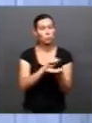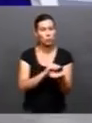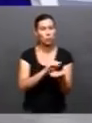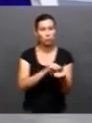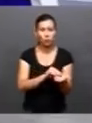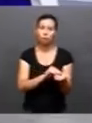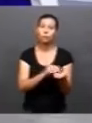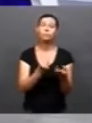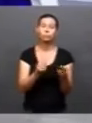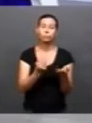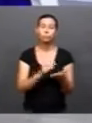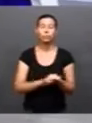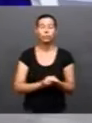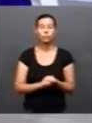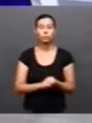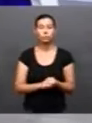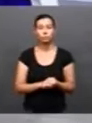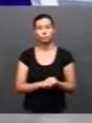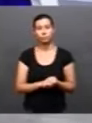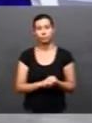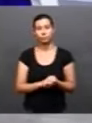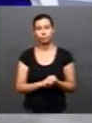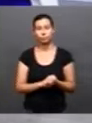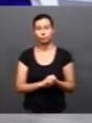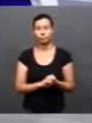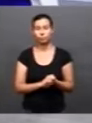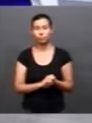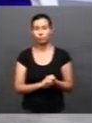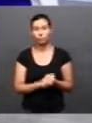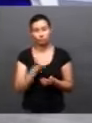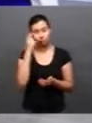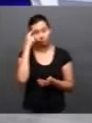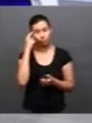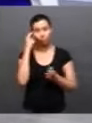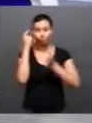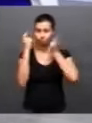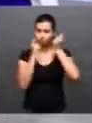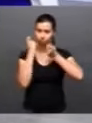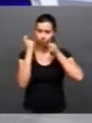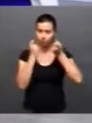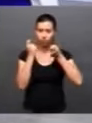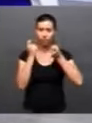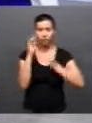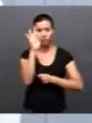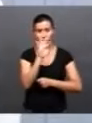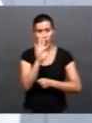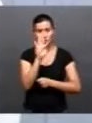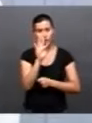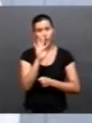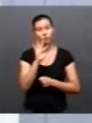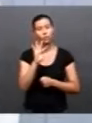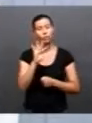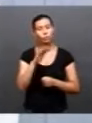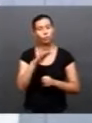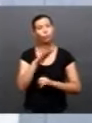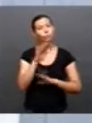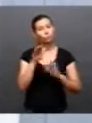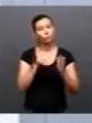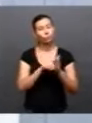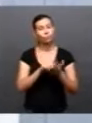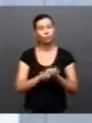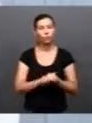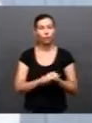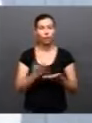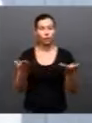pesquisas? É uma preocupação. É uma preocupação em toda a universidade. É um momento